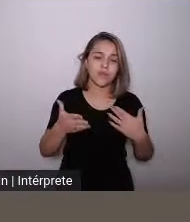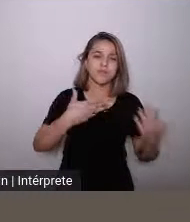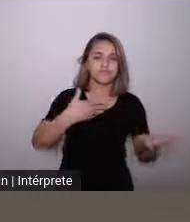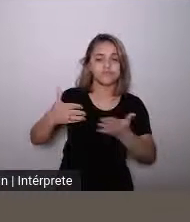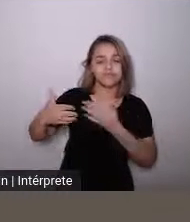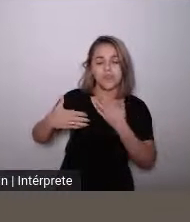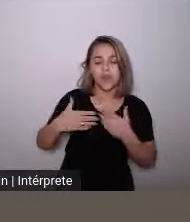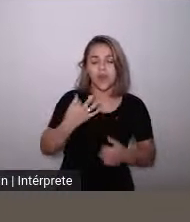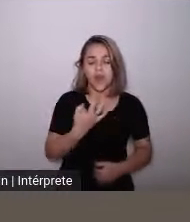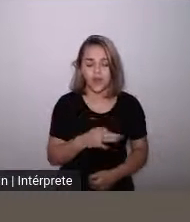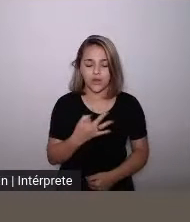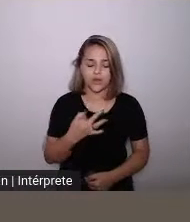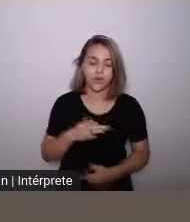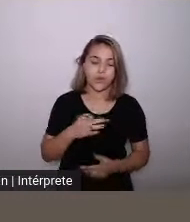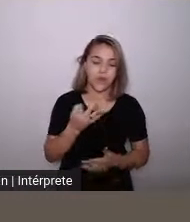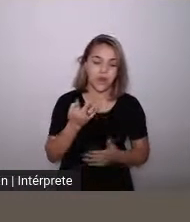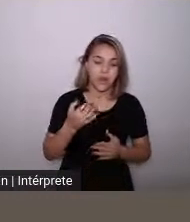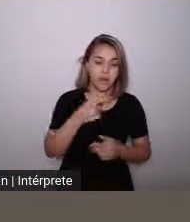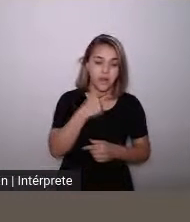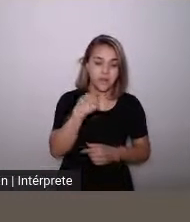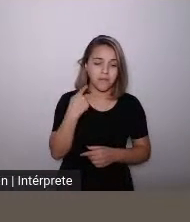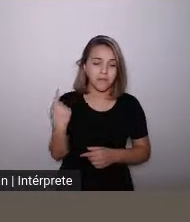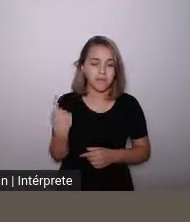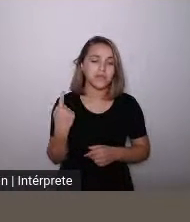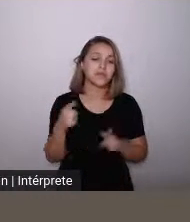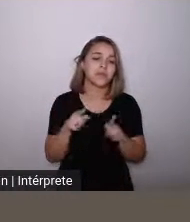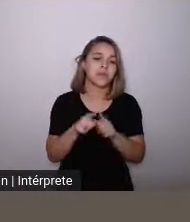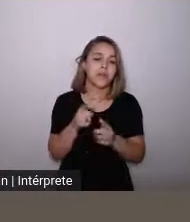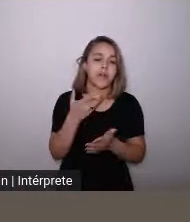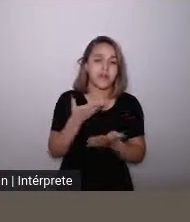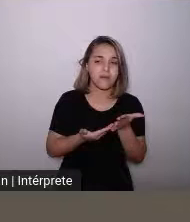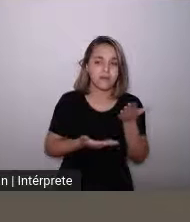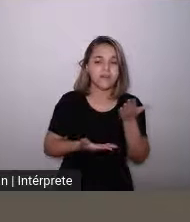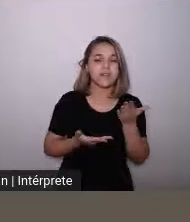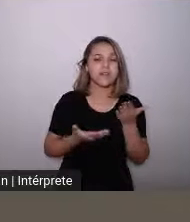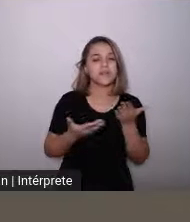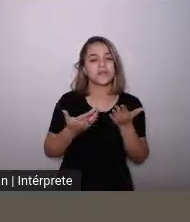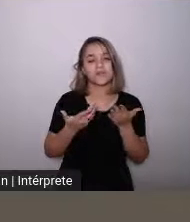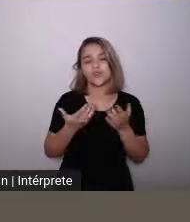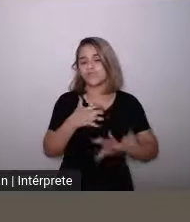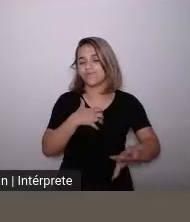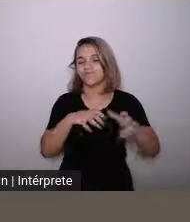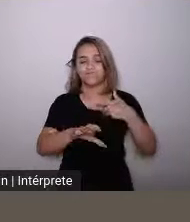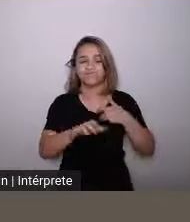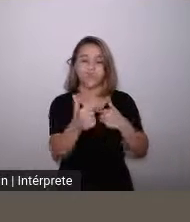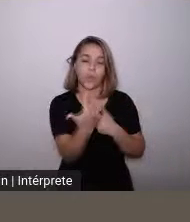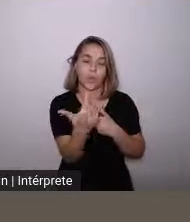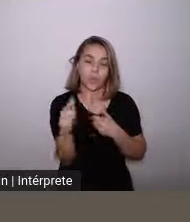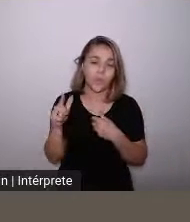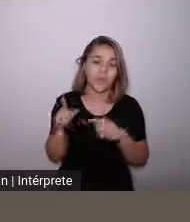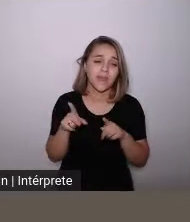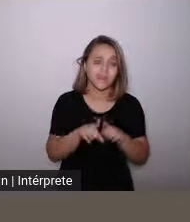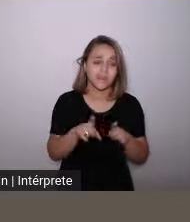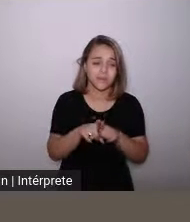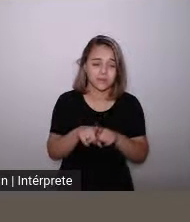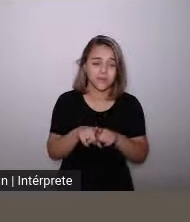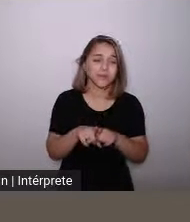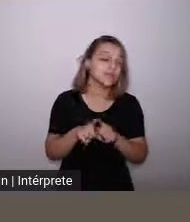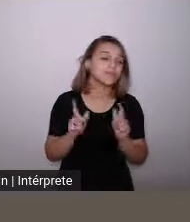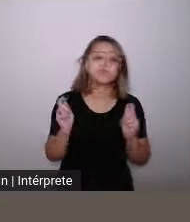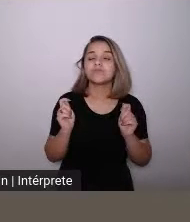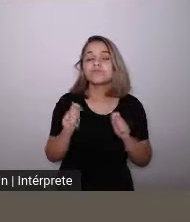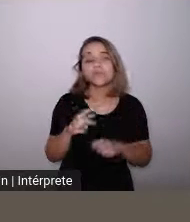morte, onipresentes, pode conduzir à apatia, à inação, o que pode não ser tão mal